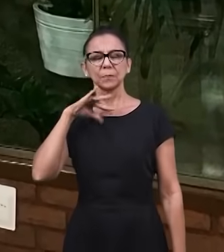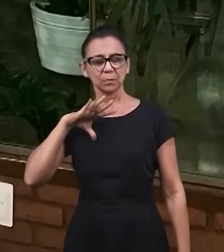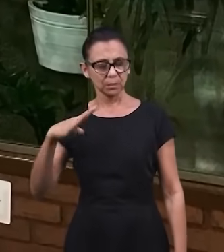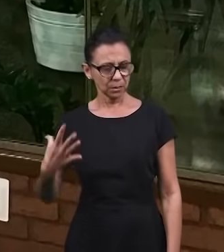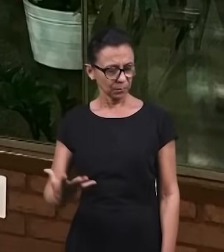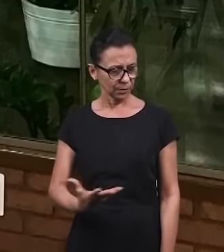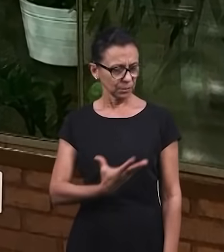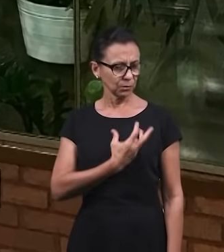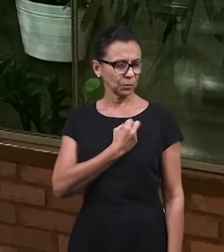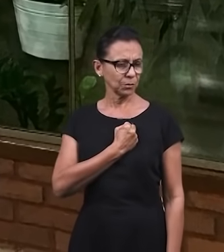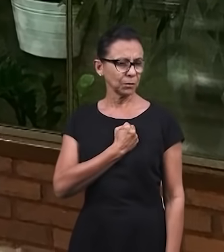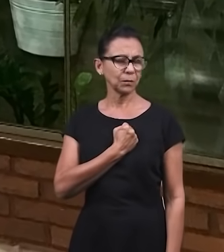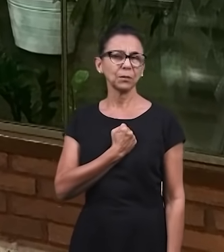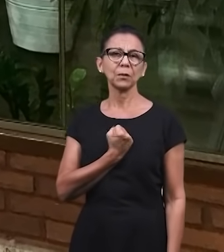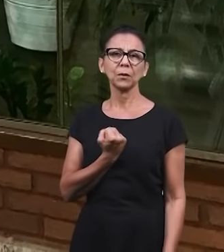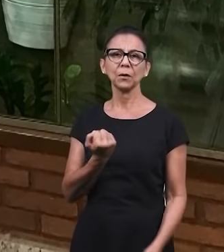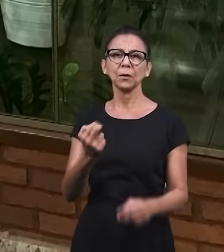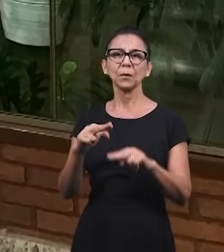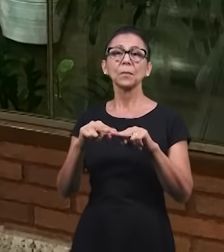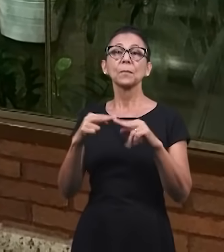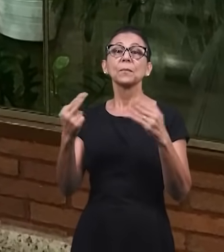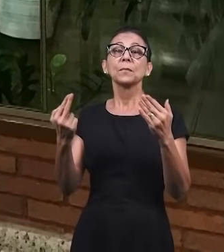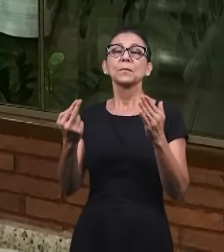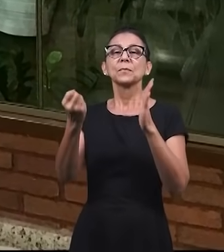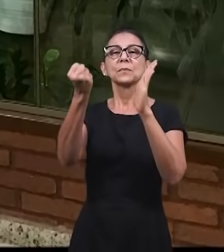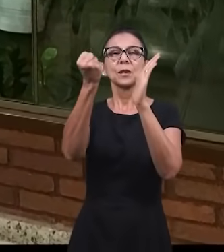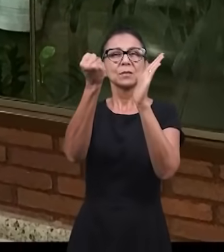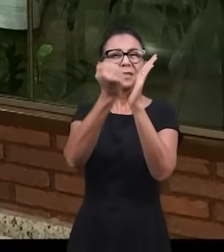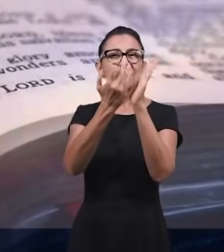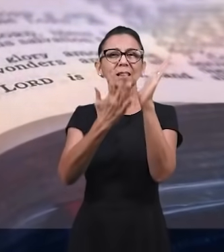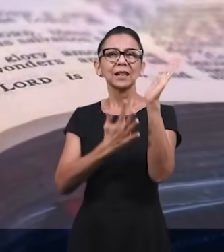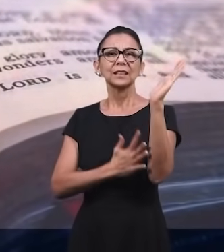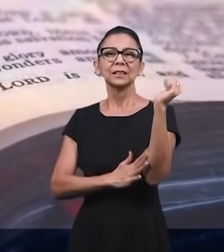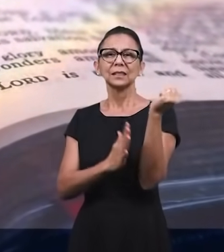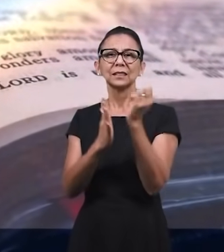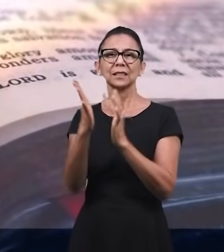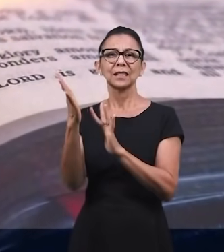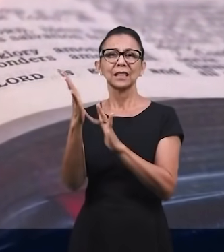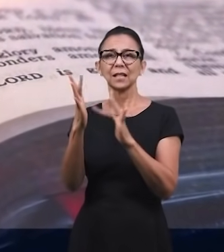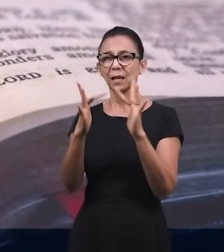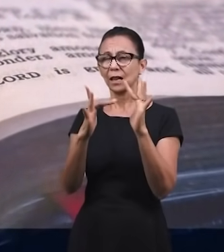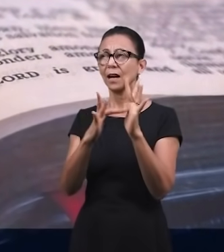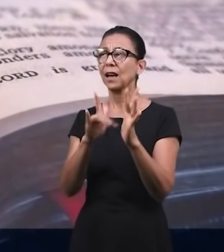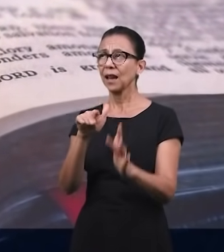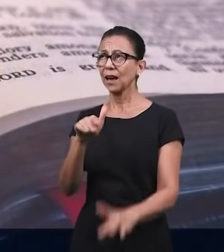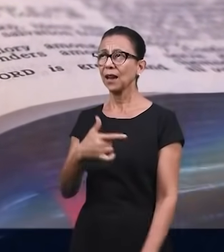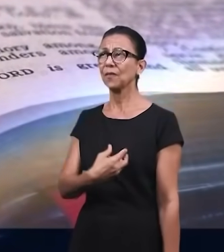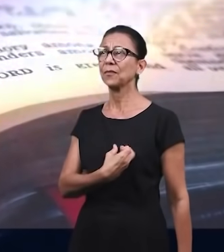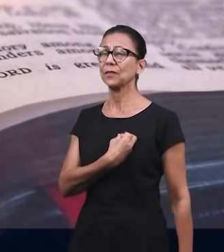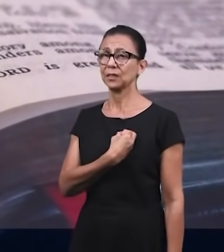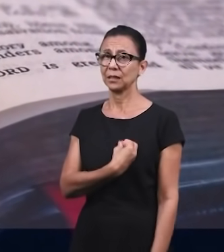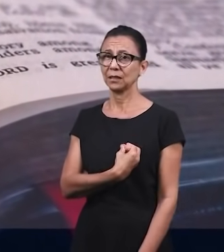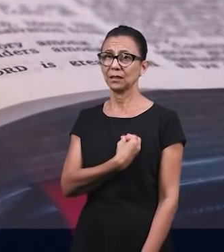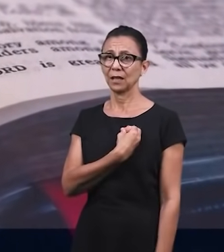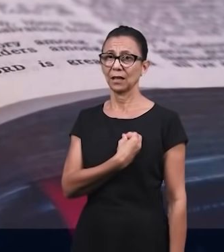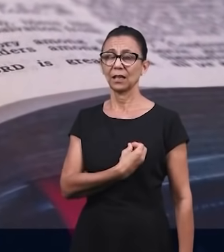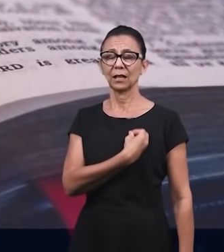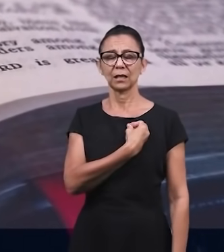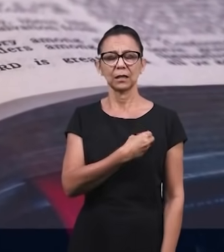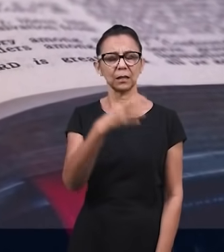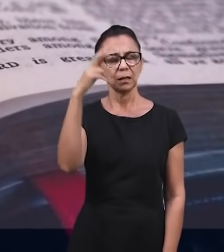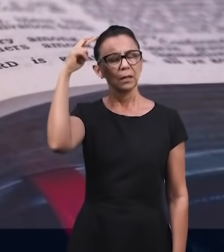ti, meu Salvador, pelo teu sangue que